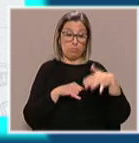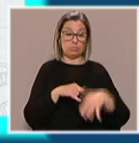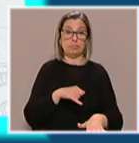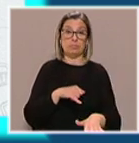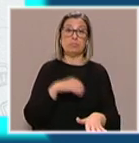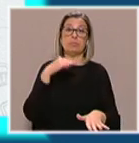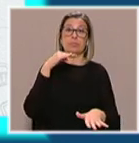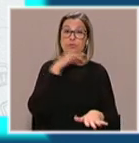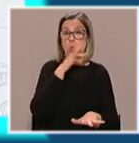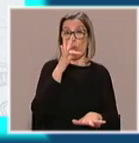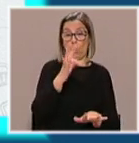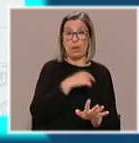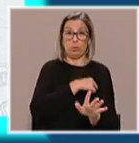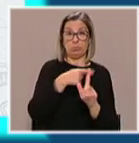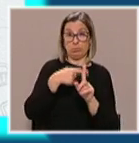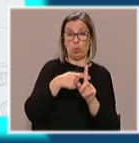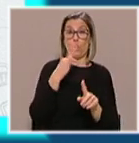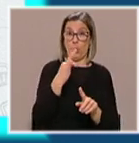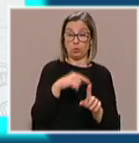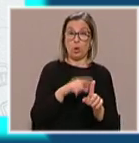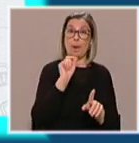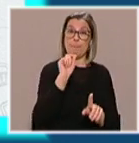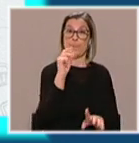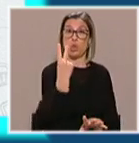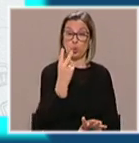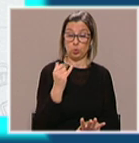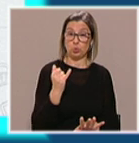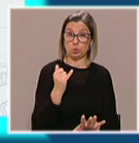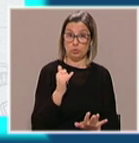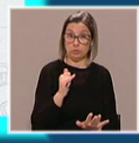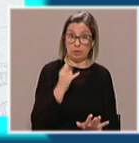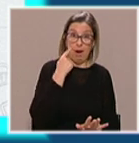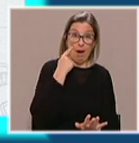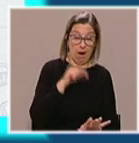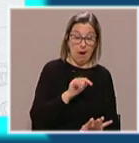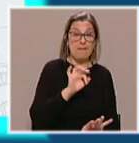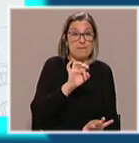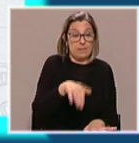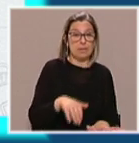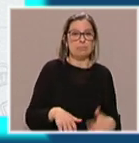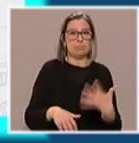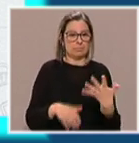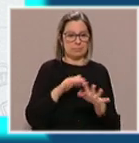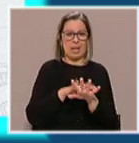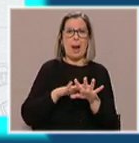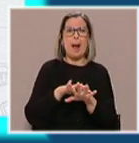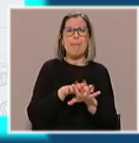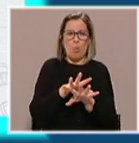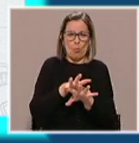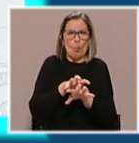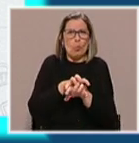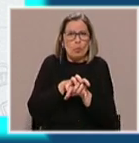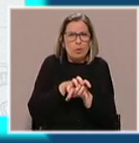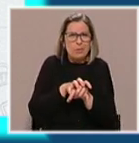água a 4 graus e após 2 minutos de mergulho na mesma, a mão ficou contraída e com um